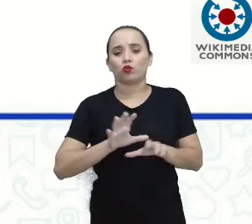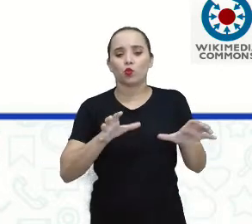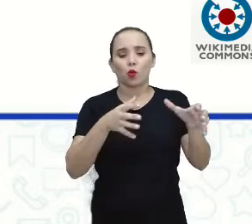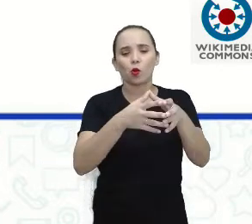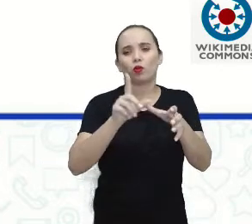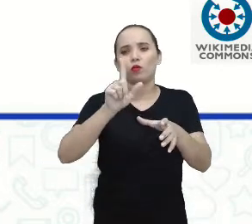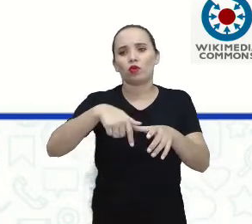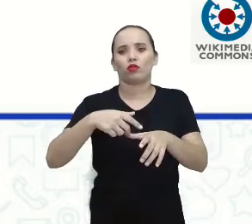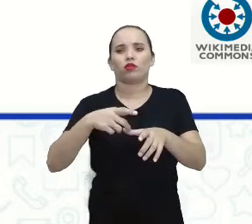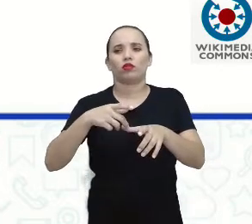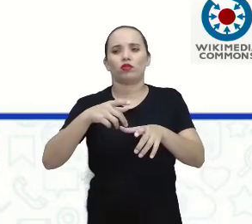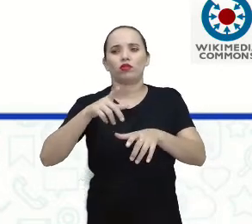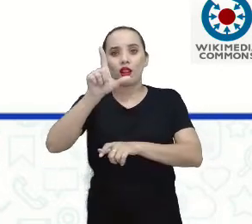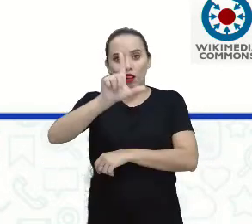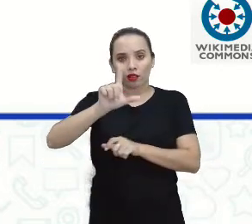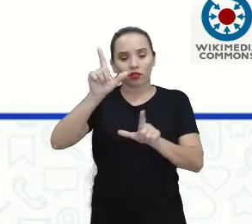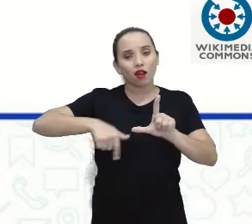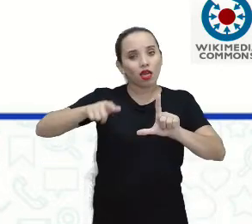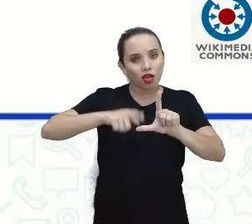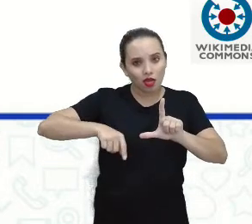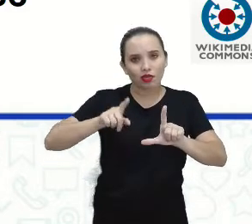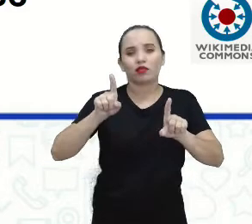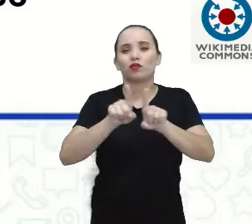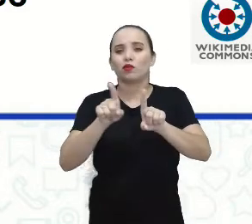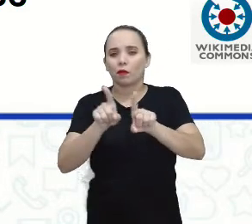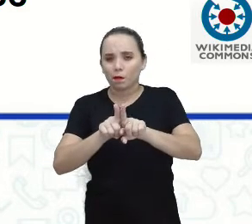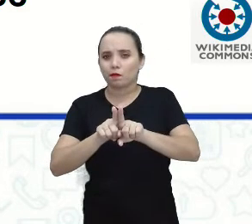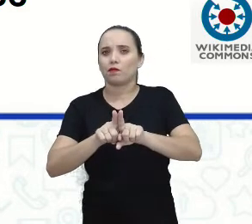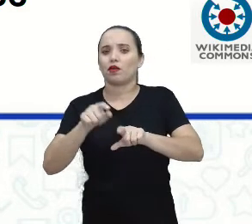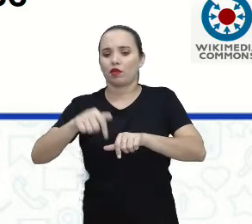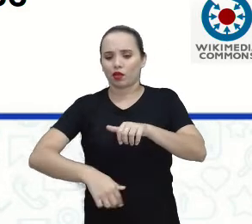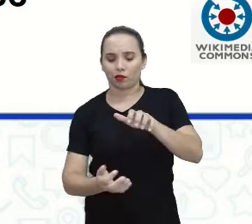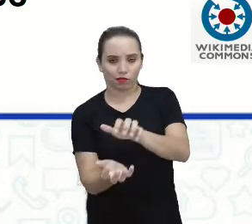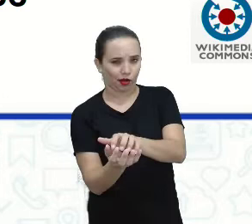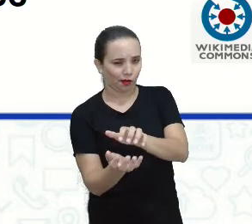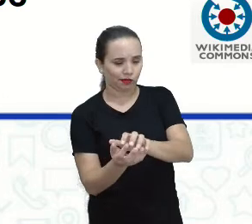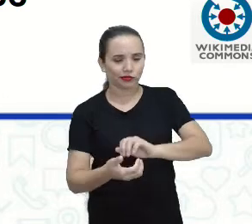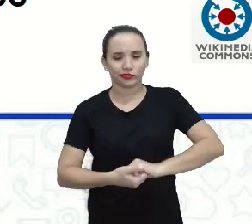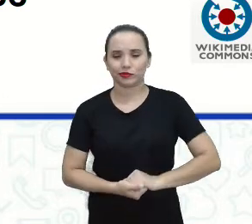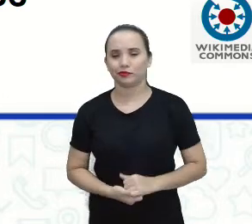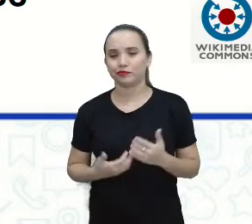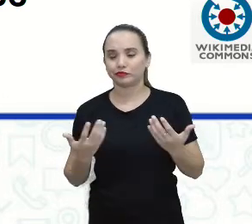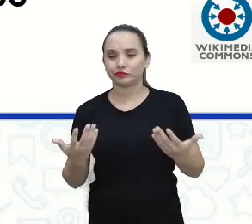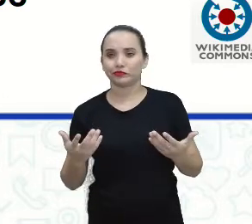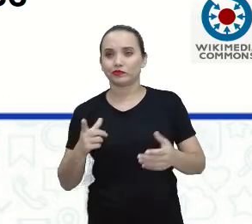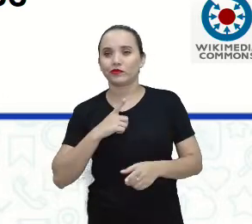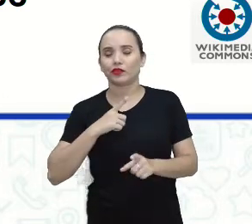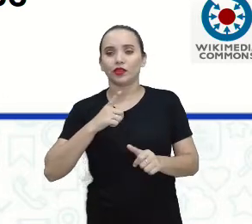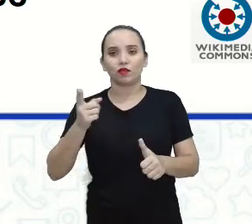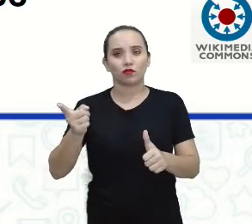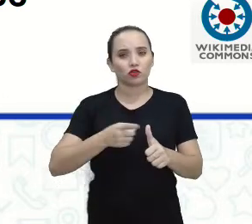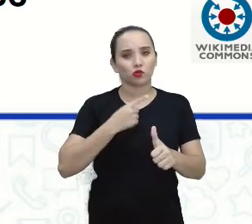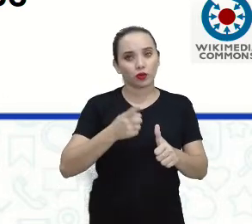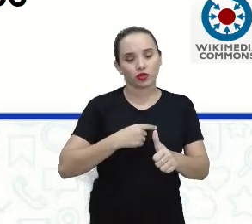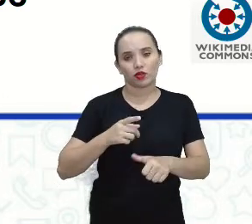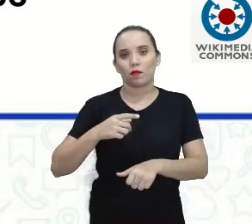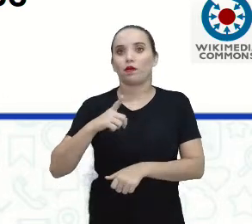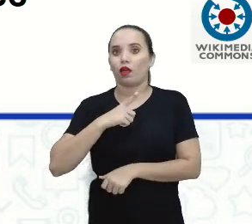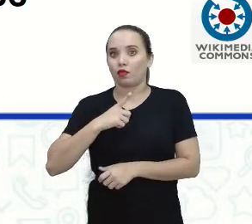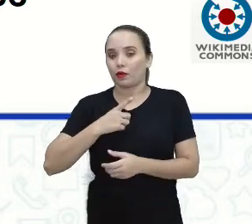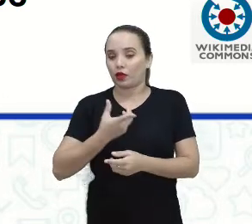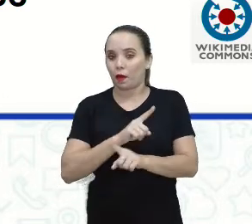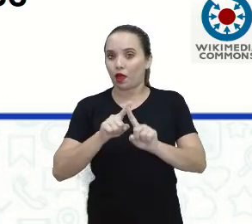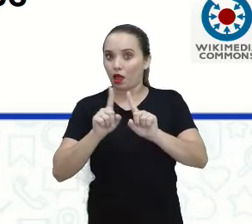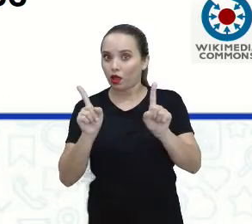academia e também foi da Academia Pernambucana de Letras. Então, as principais obras, a obra de Ariano é